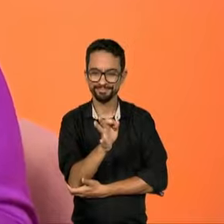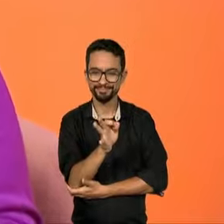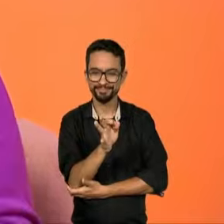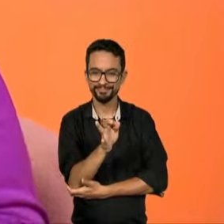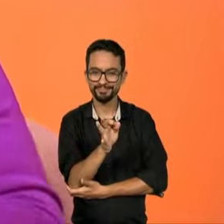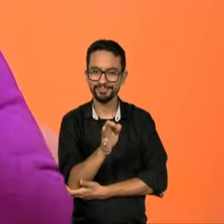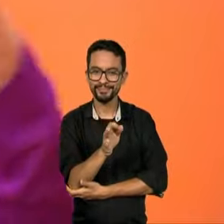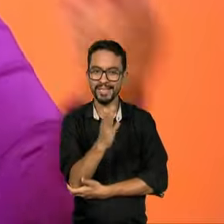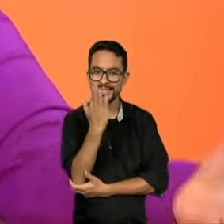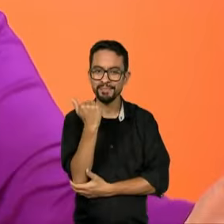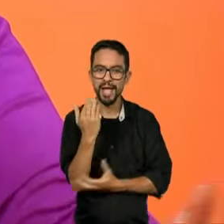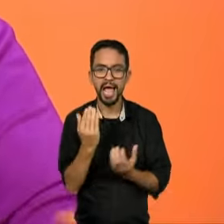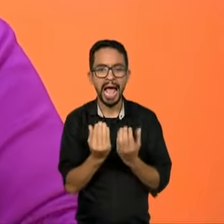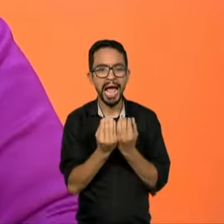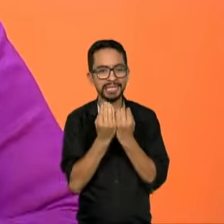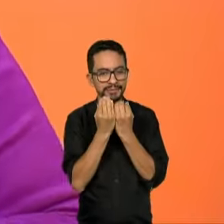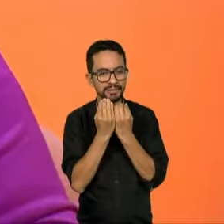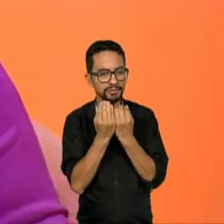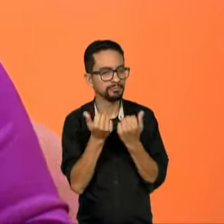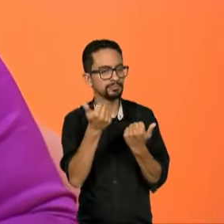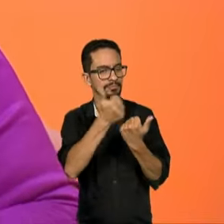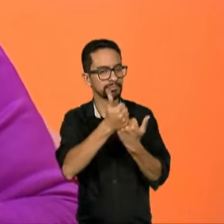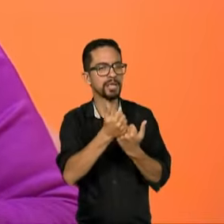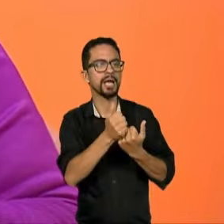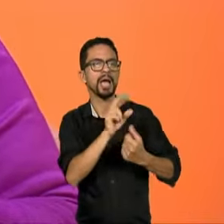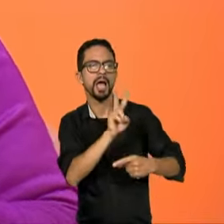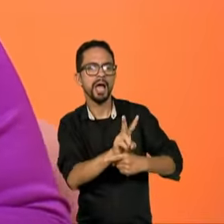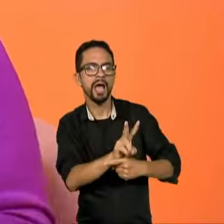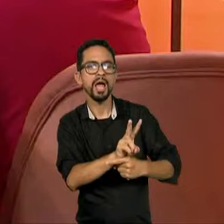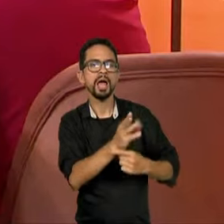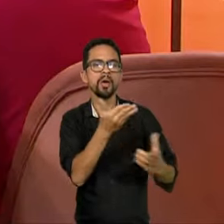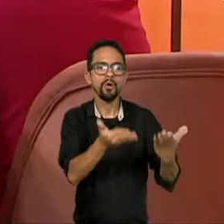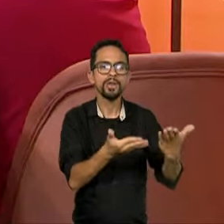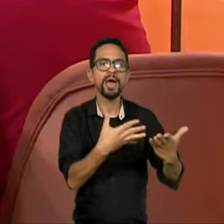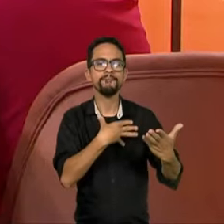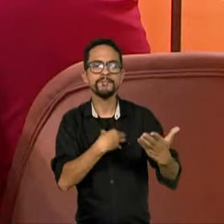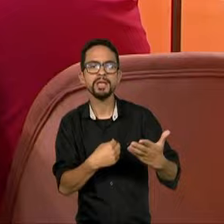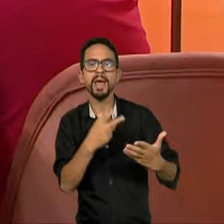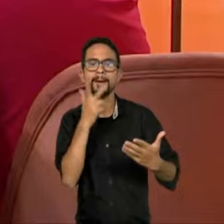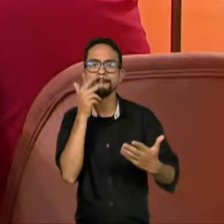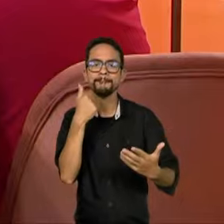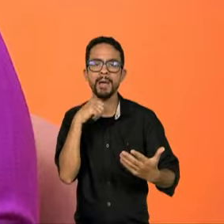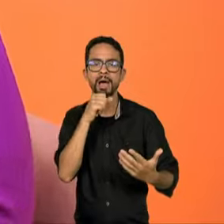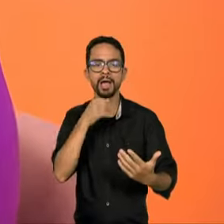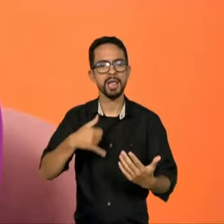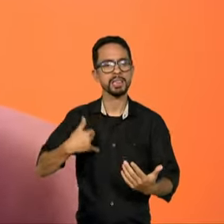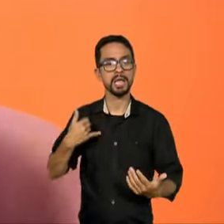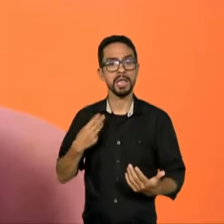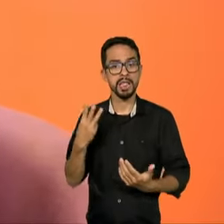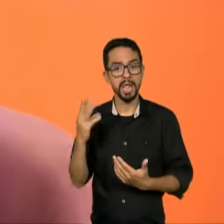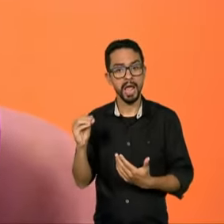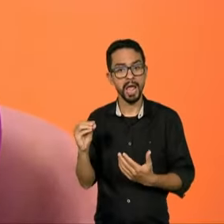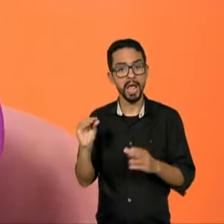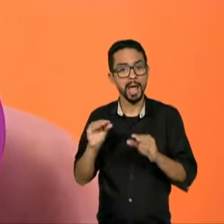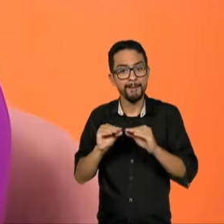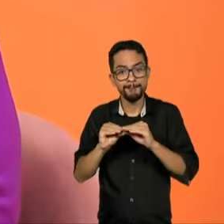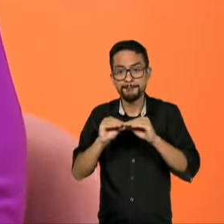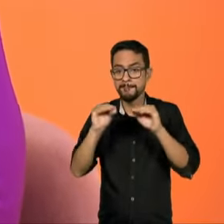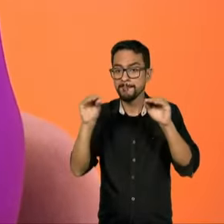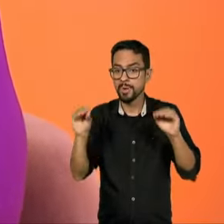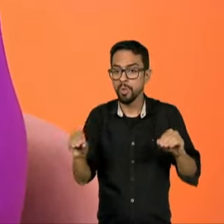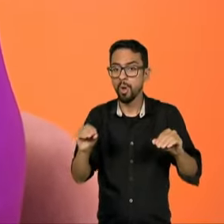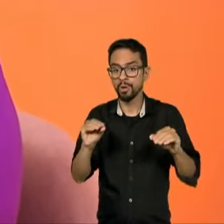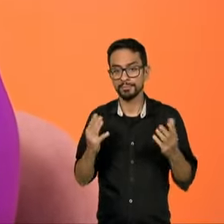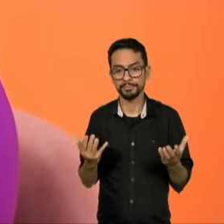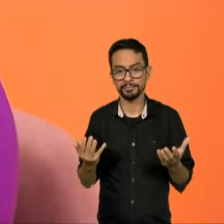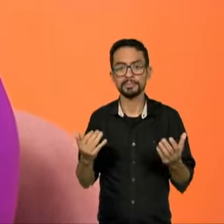lugar do sanduíche, que tem que cuidar de filho, tem que cuidar de pais, que acontecia por volta dos 30 anos, hoje se deslocou. Você hoje tem